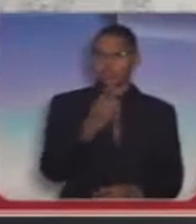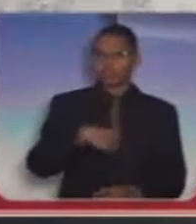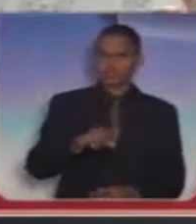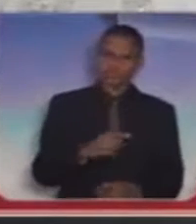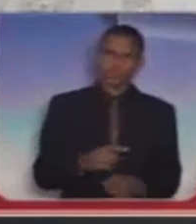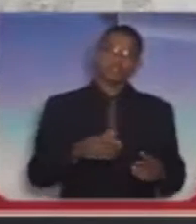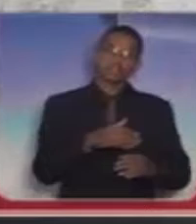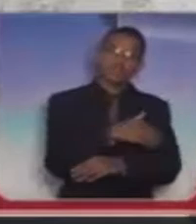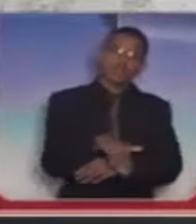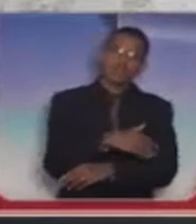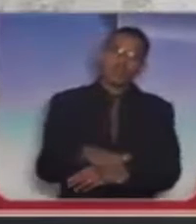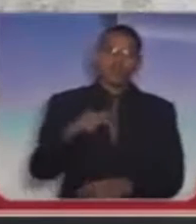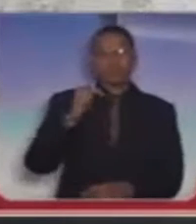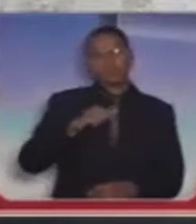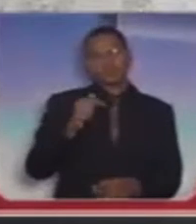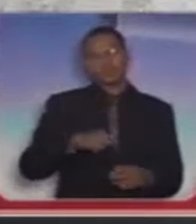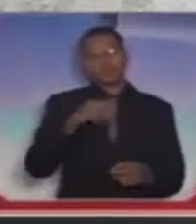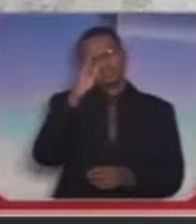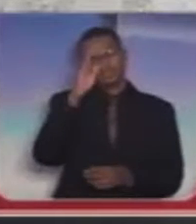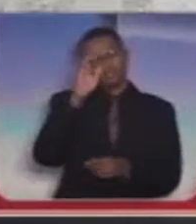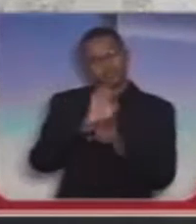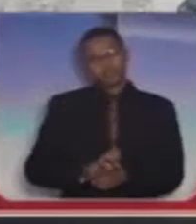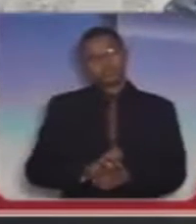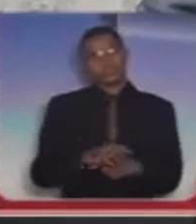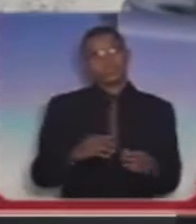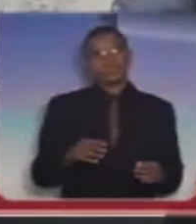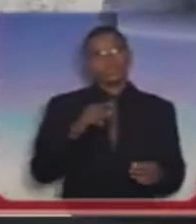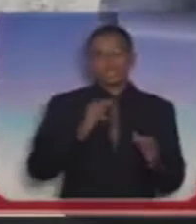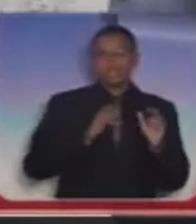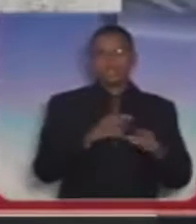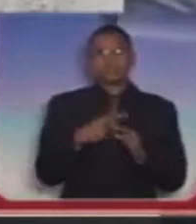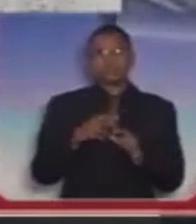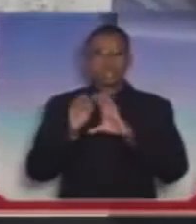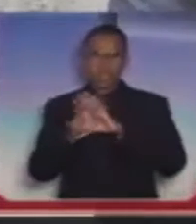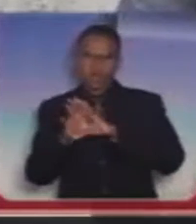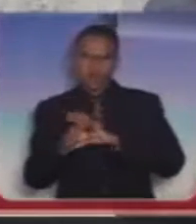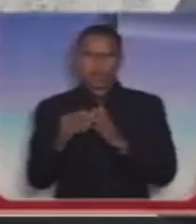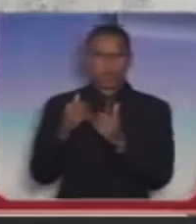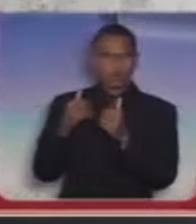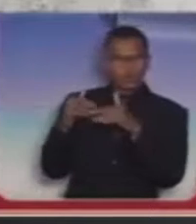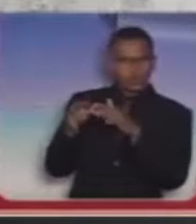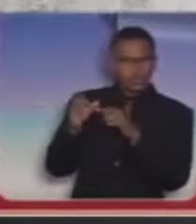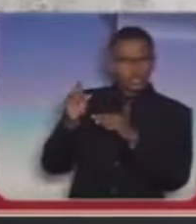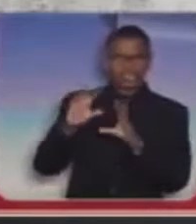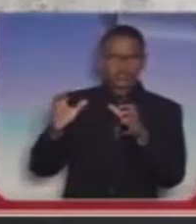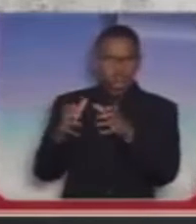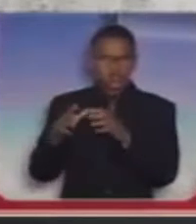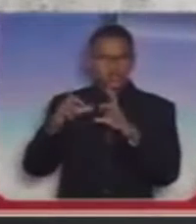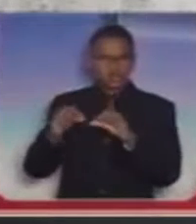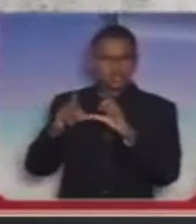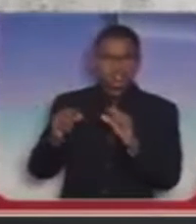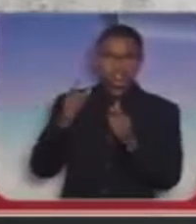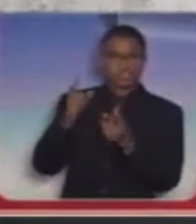ocupamos as ruas desse estado porque se nós deixarmos a mão da rede globo e dessa quadrilha que estava em brasília eles